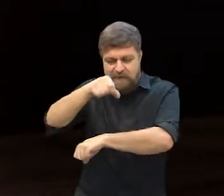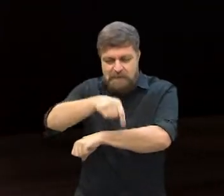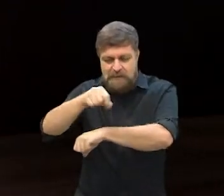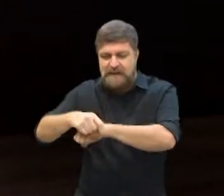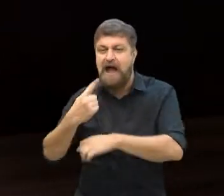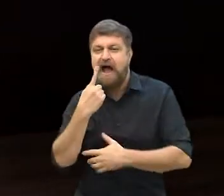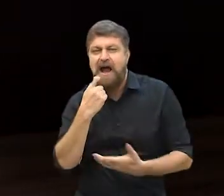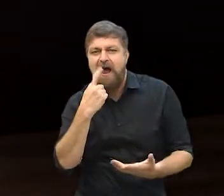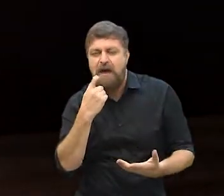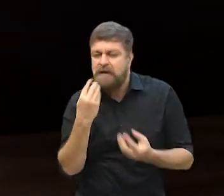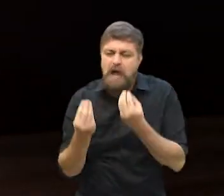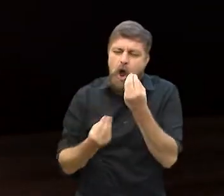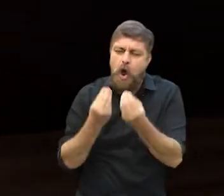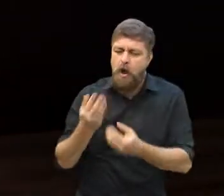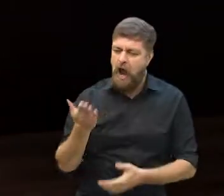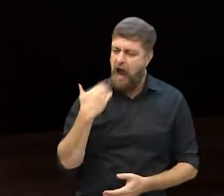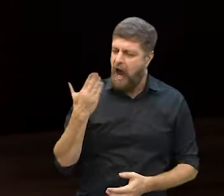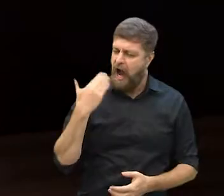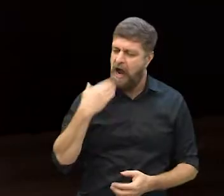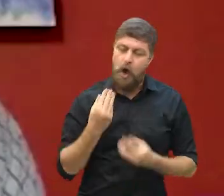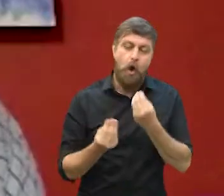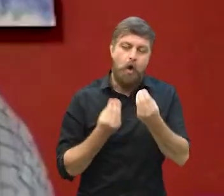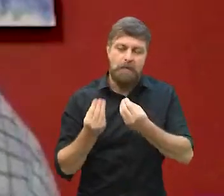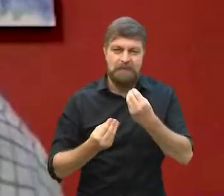pimentas? Como que era isso para vocês?